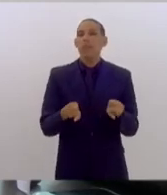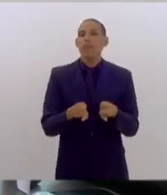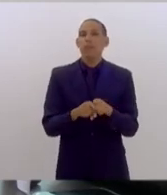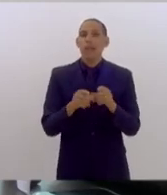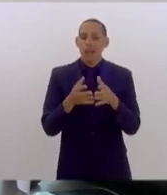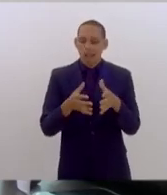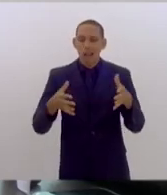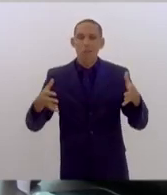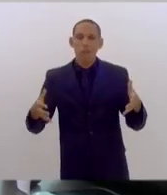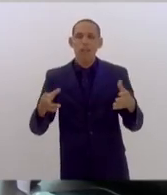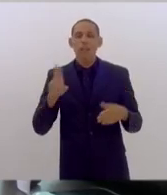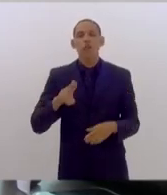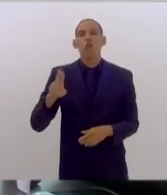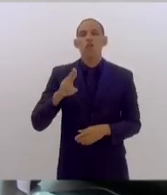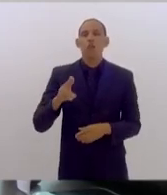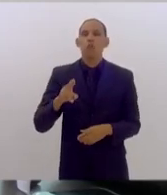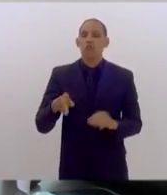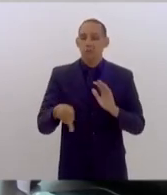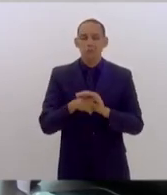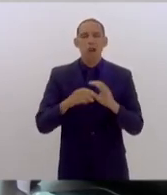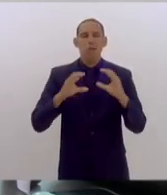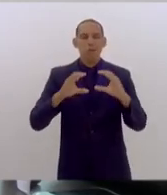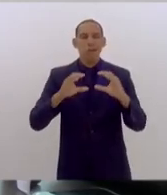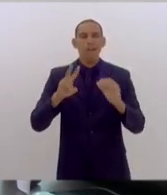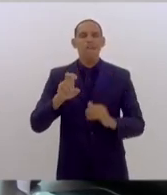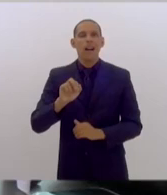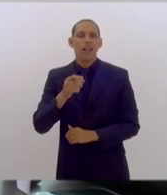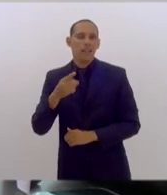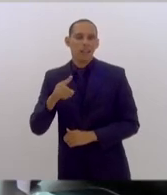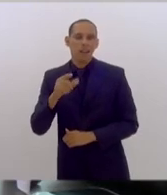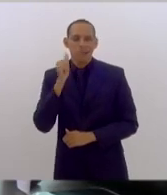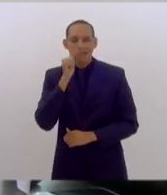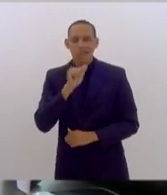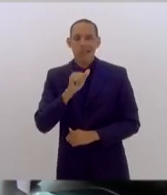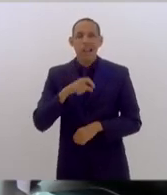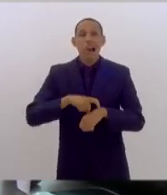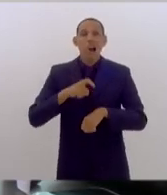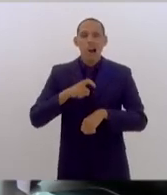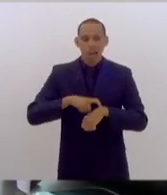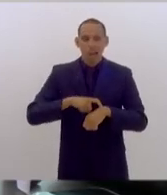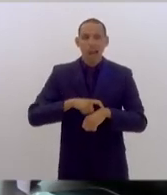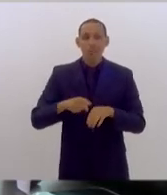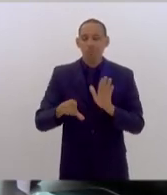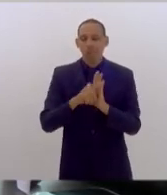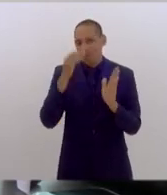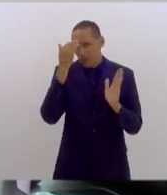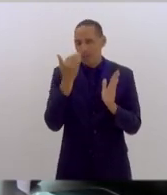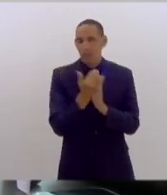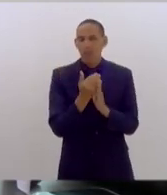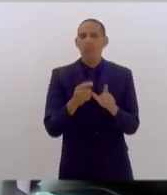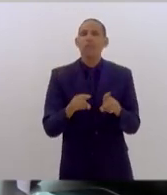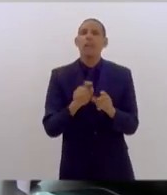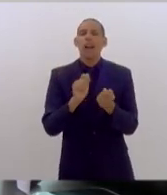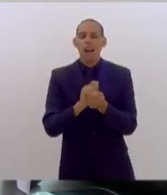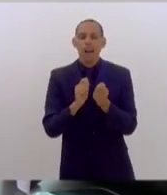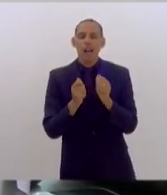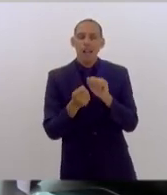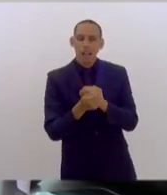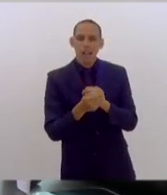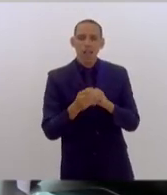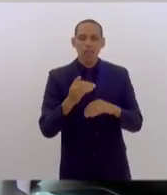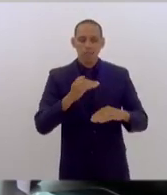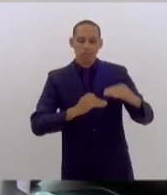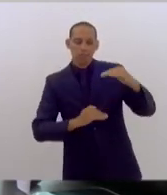ampliação da fiscalização relação ao uso exclusivo do Vagão feminino para mulheres os horário definido por lei já é um problema adequação dos vãos e